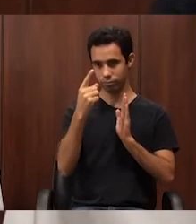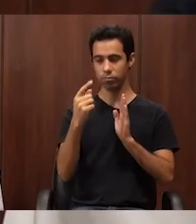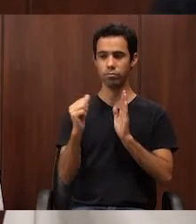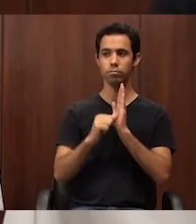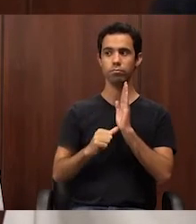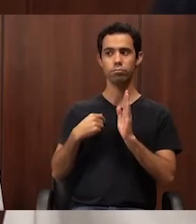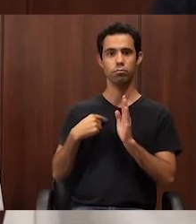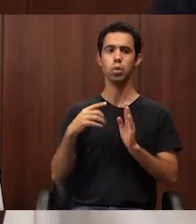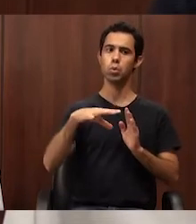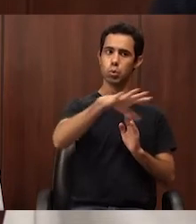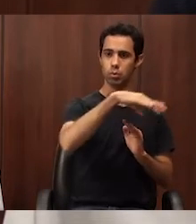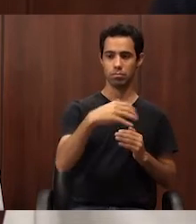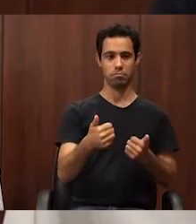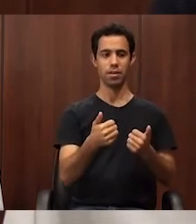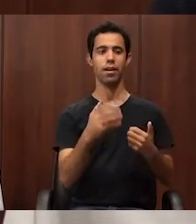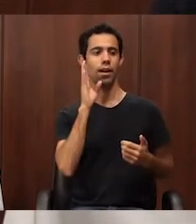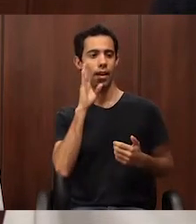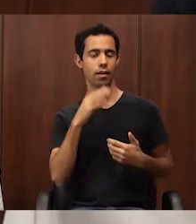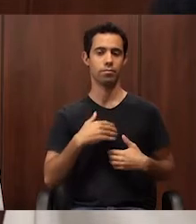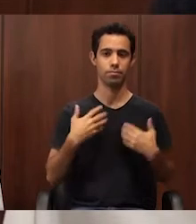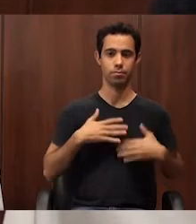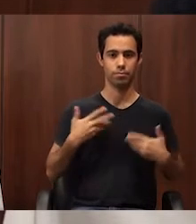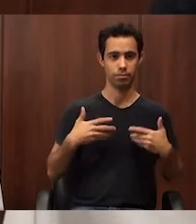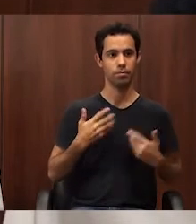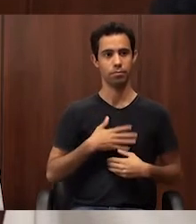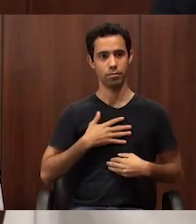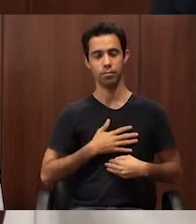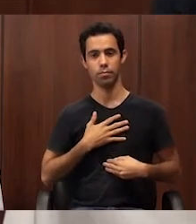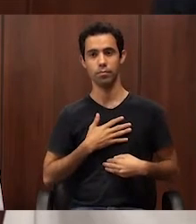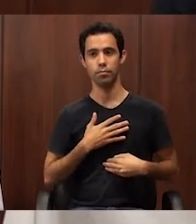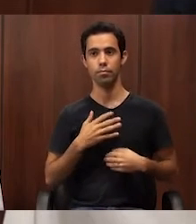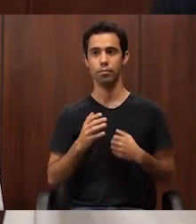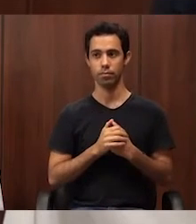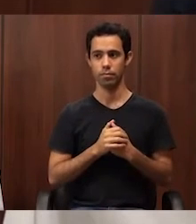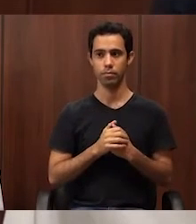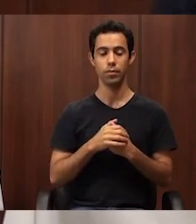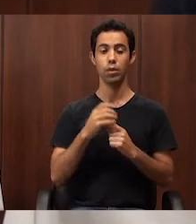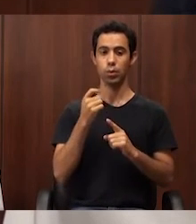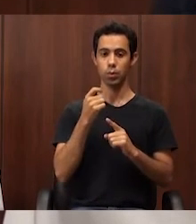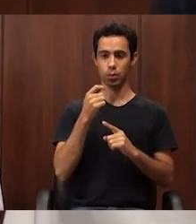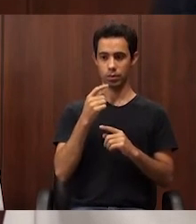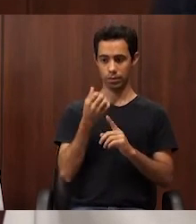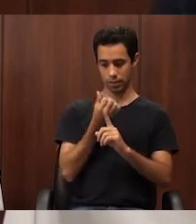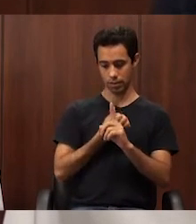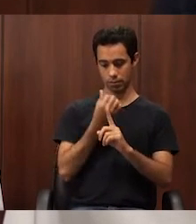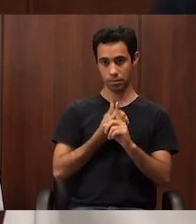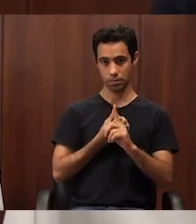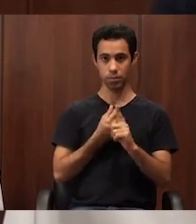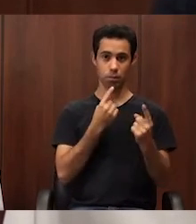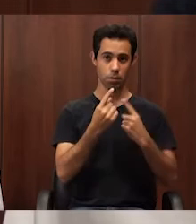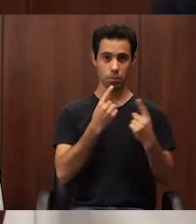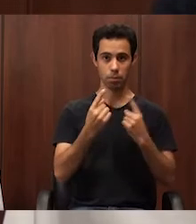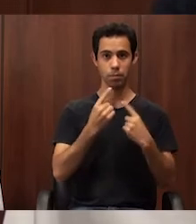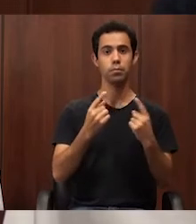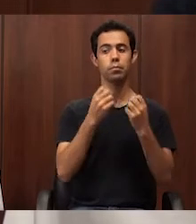no início? Isso nos primeiros meses, a minha irmã já está comigo há uns 2, 3 anos. Nos primeiros 6 meses, meus filhos que conheciam a minha irmã